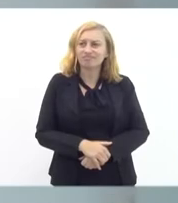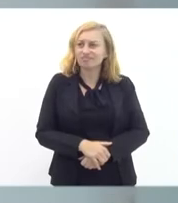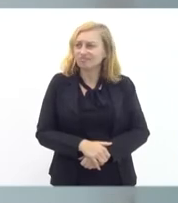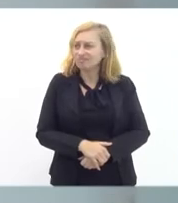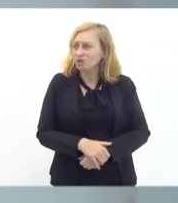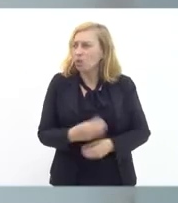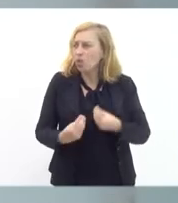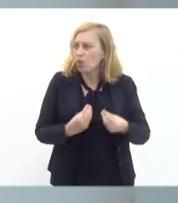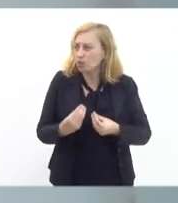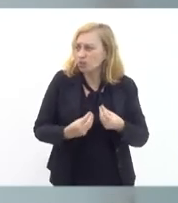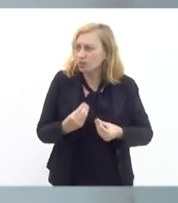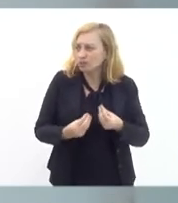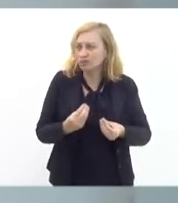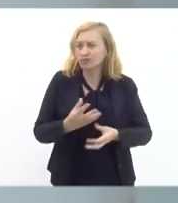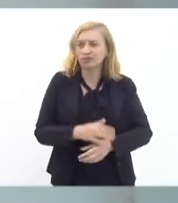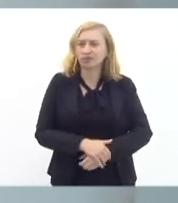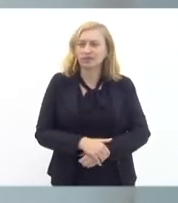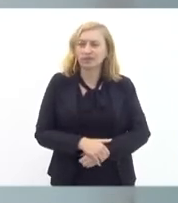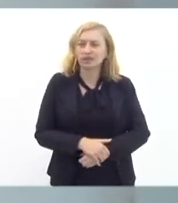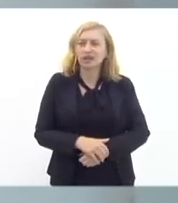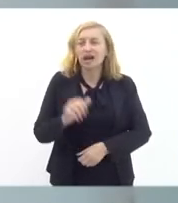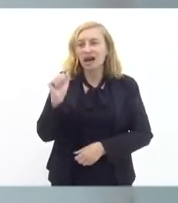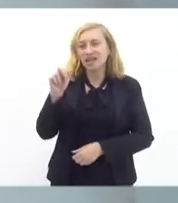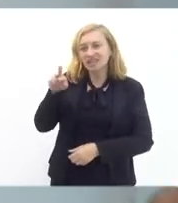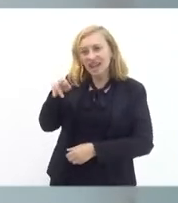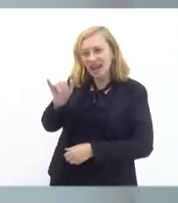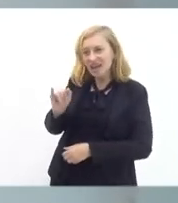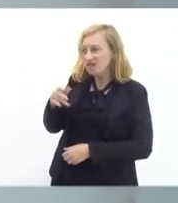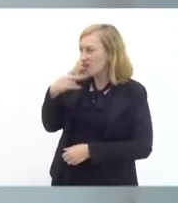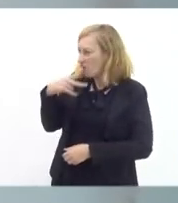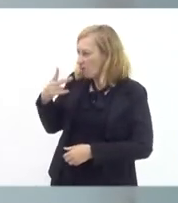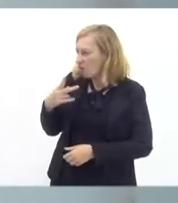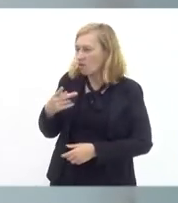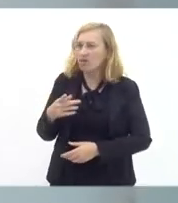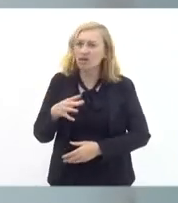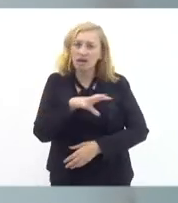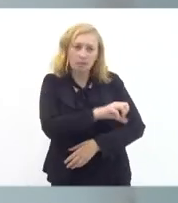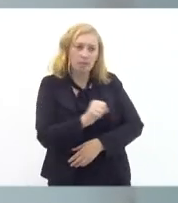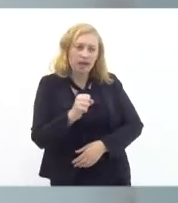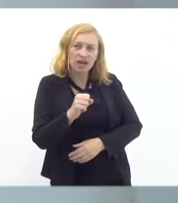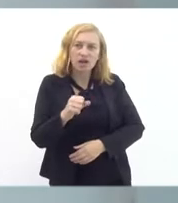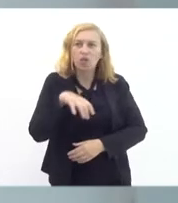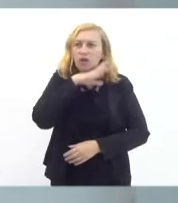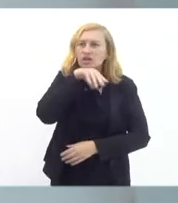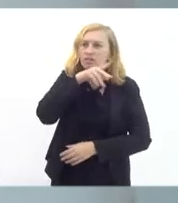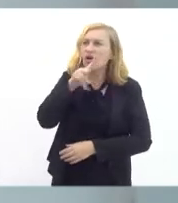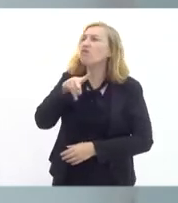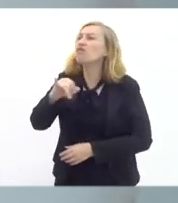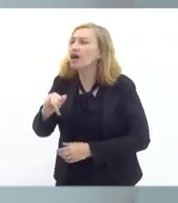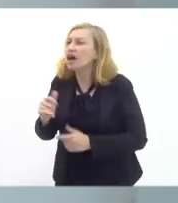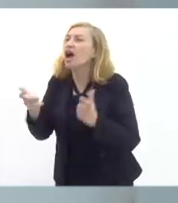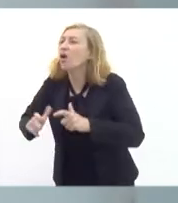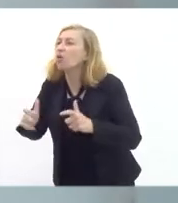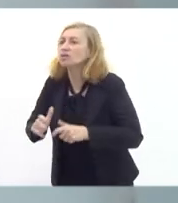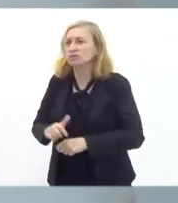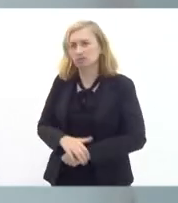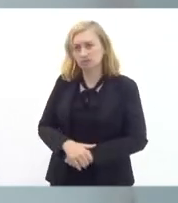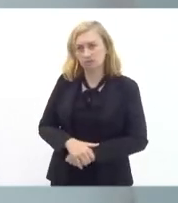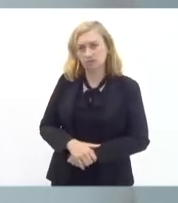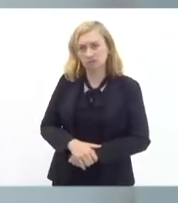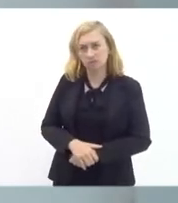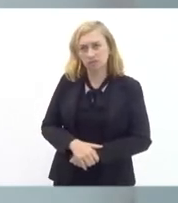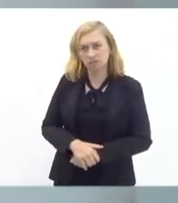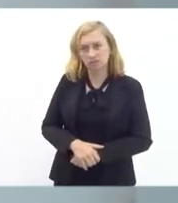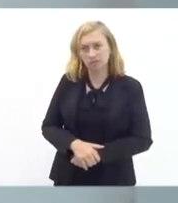como? Como a Andrea citou, aí pega o animal, vai para onde? Vai botar onde?